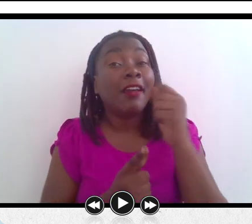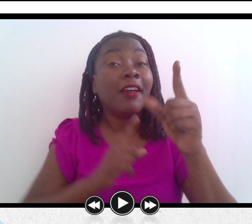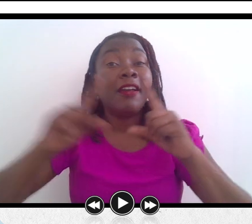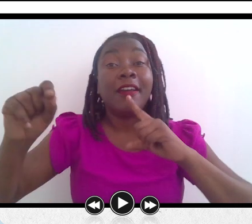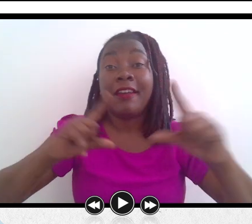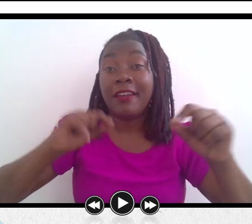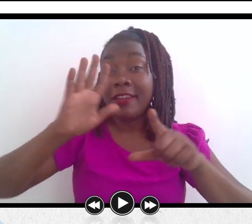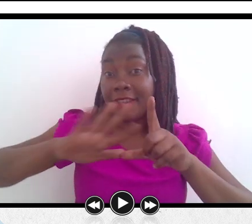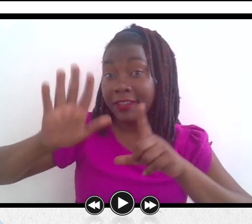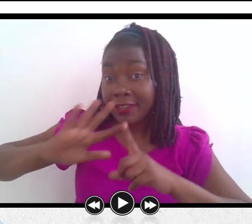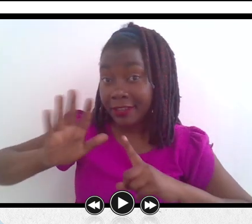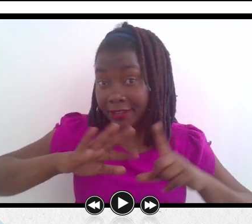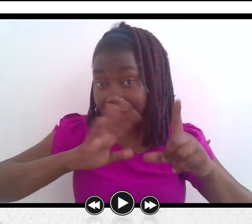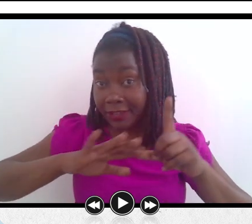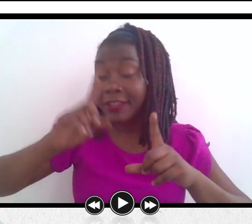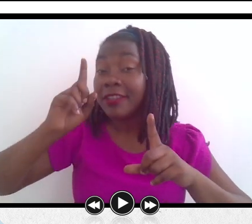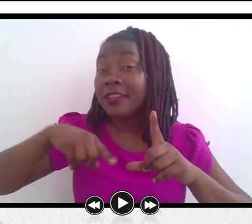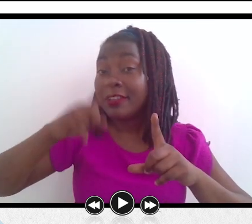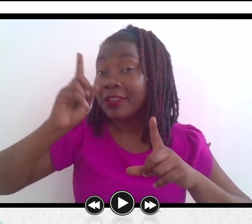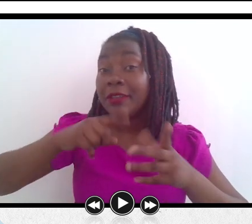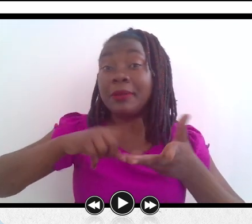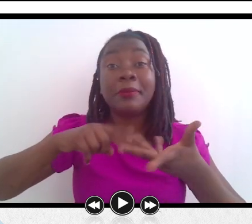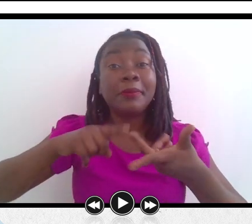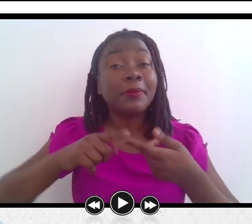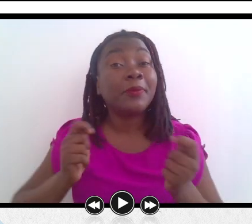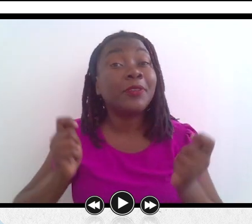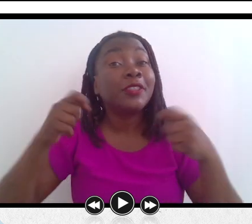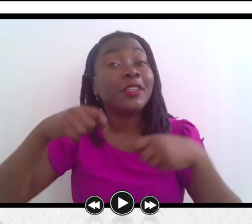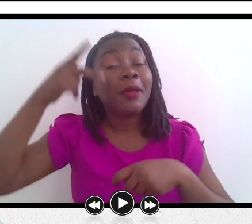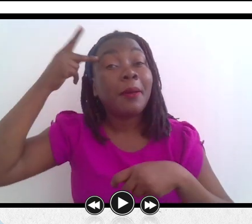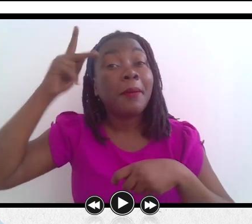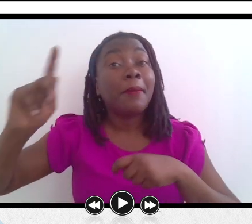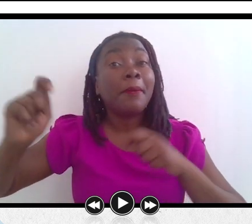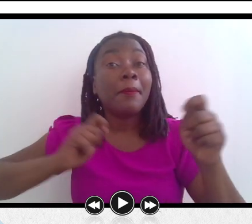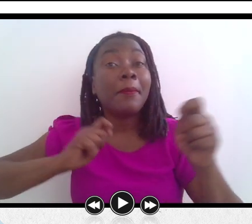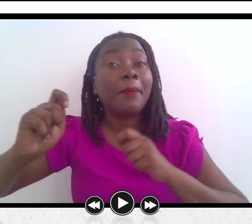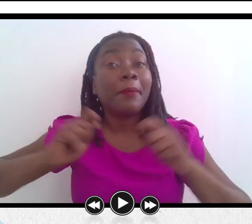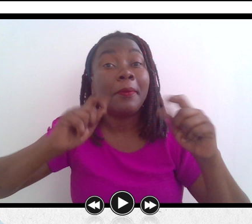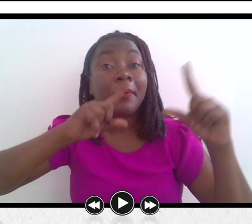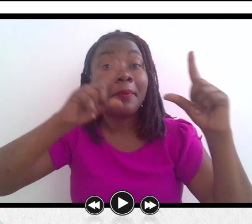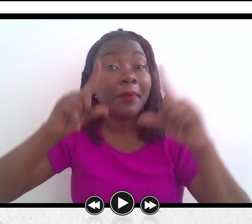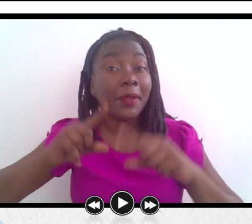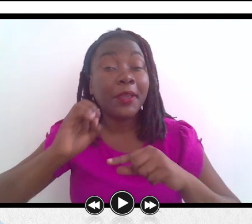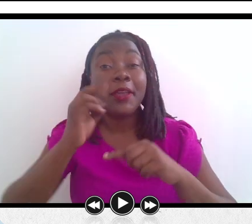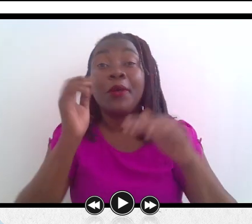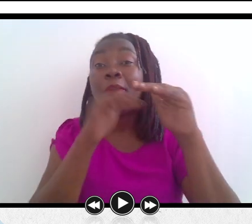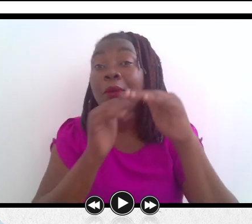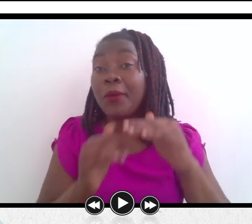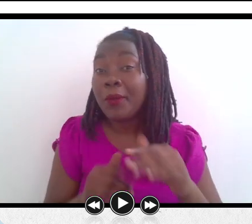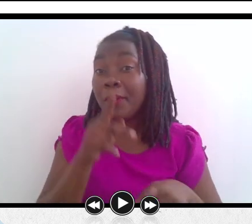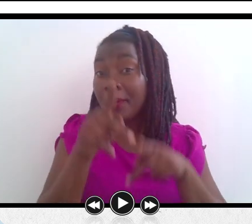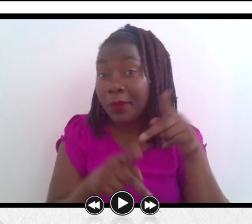áreas. São medidas possíveis para minimizar ou pelo menos confortar a